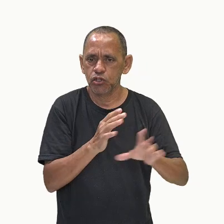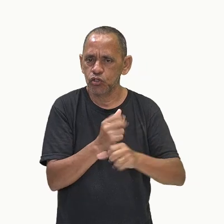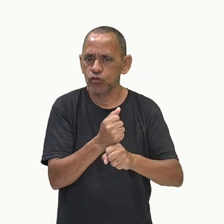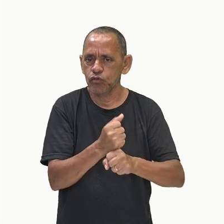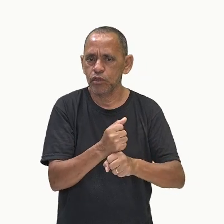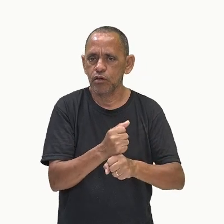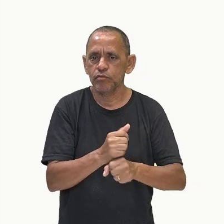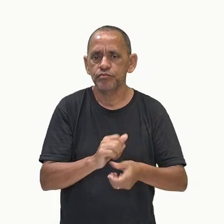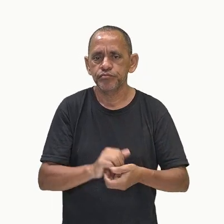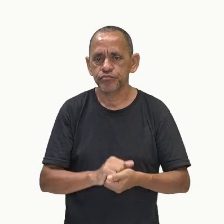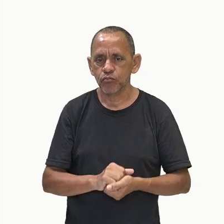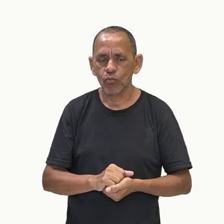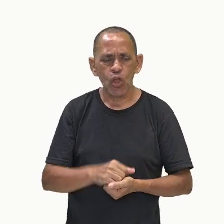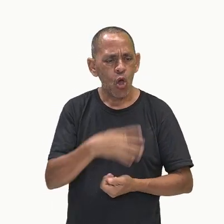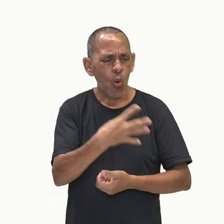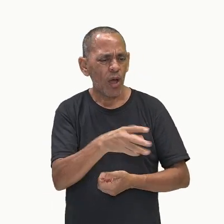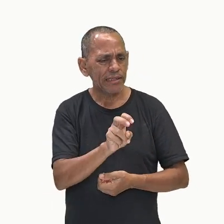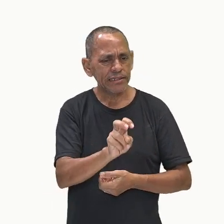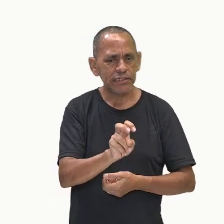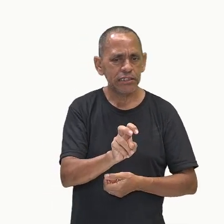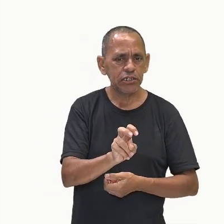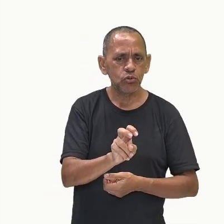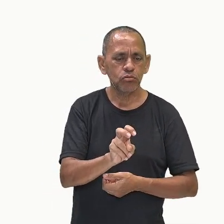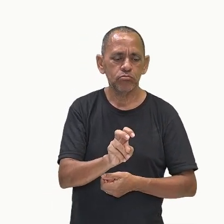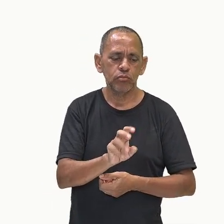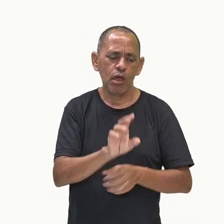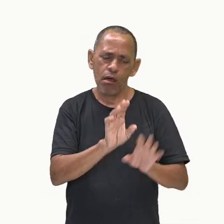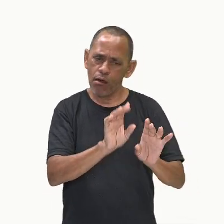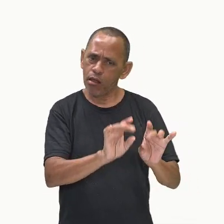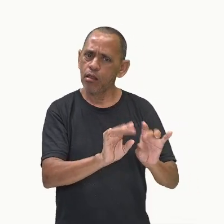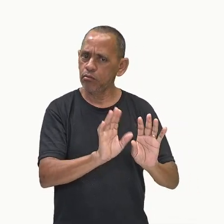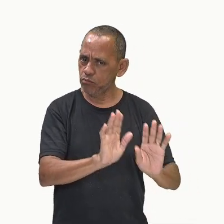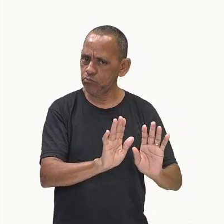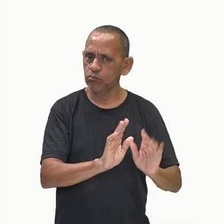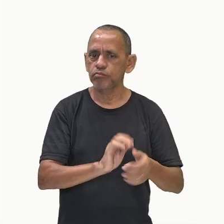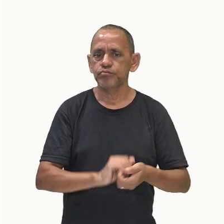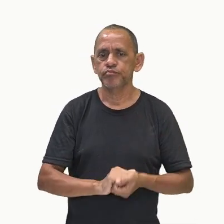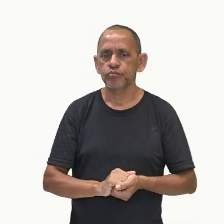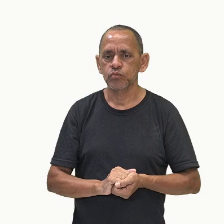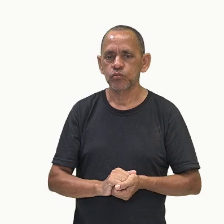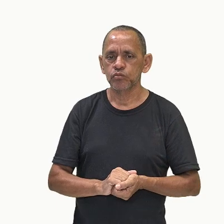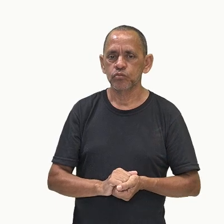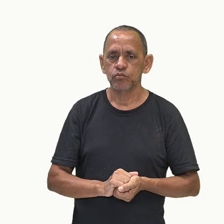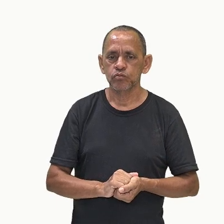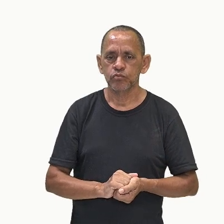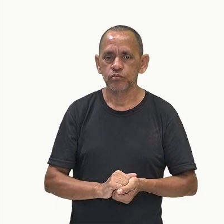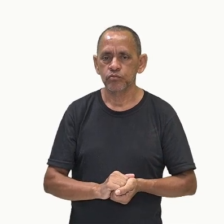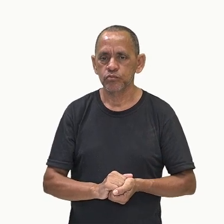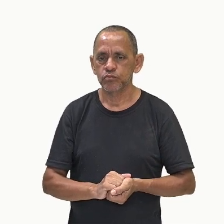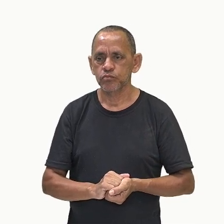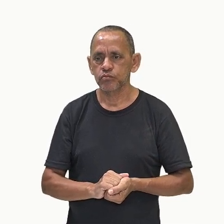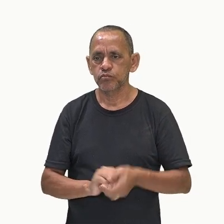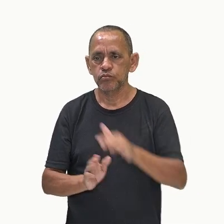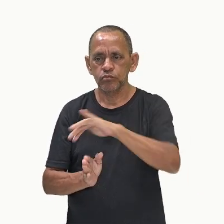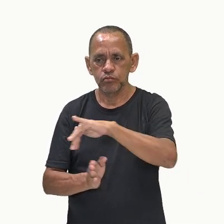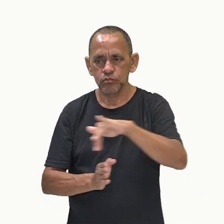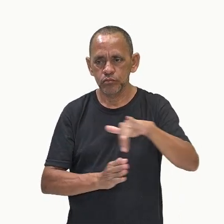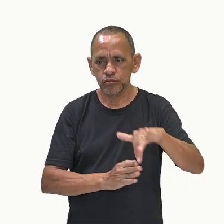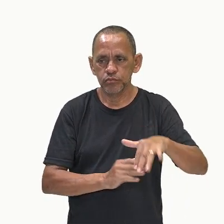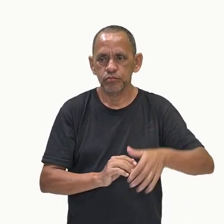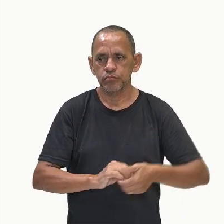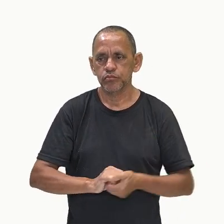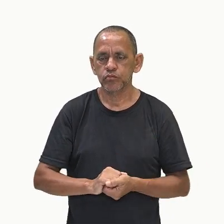querendo colocar em ordem aqui. Se formos colocar em ordem crescente, né? Nós teríamos o quê? Em